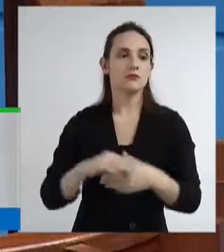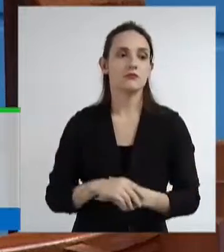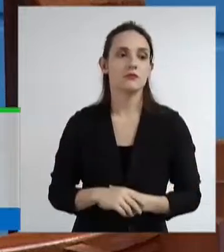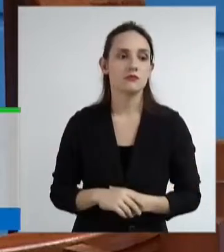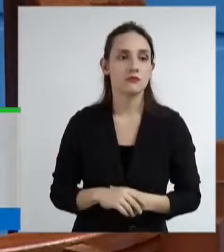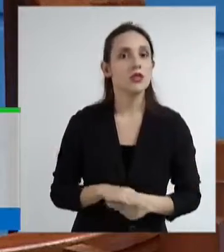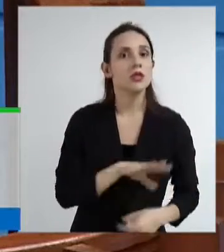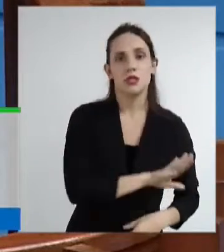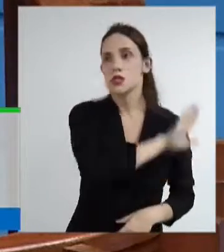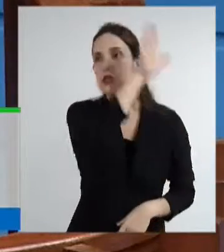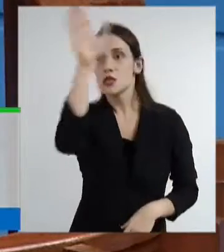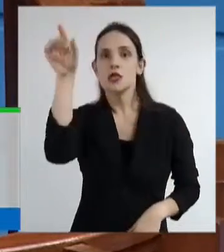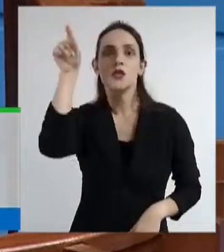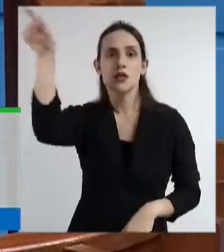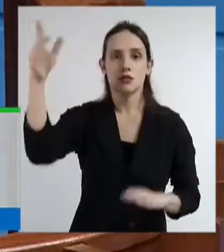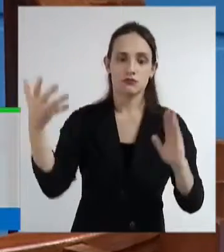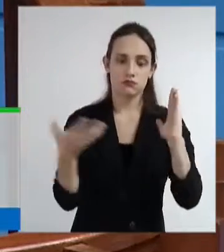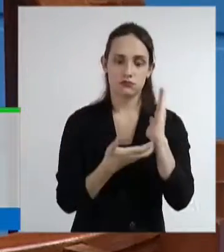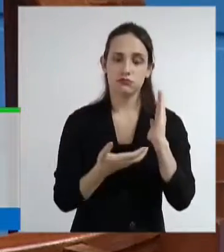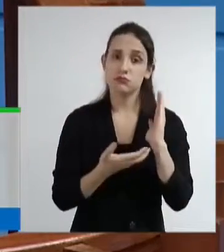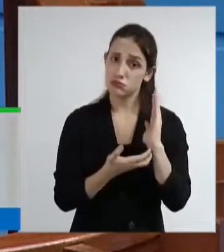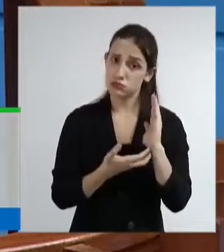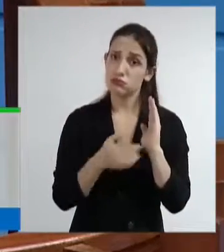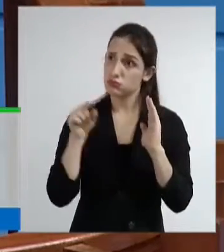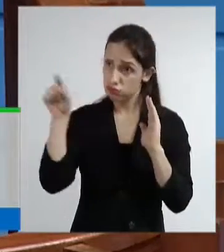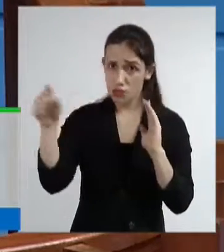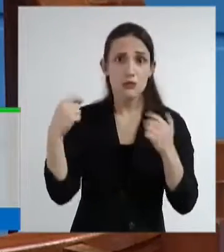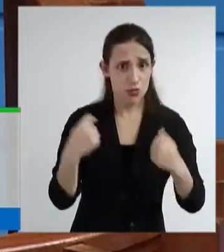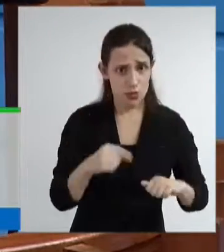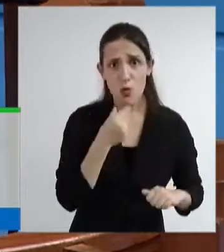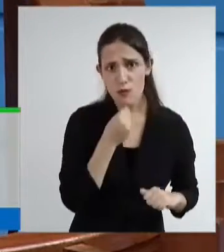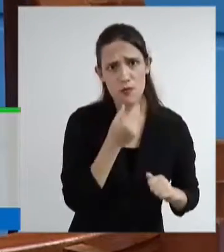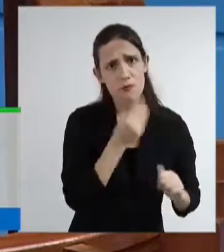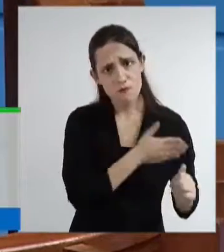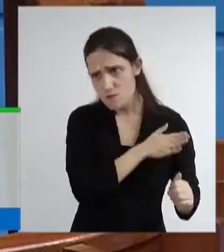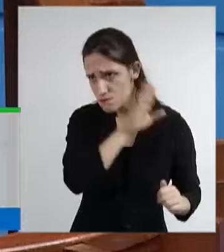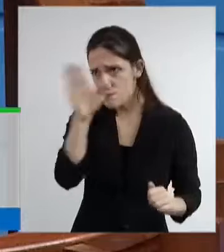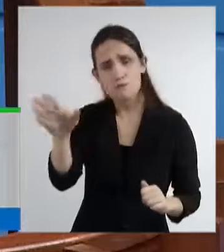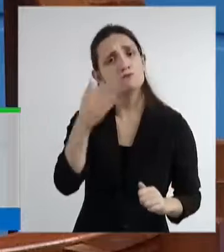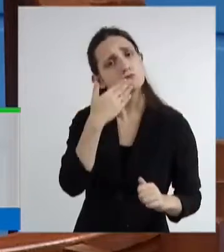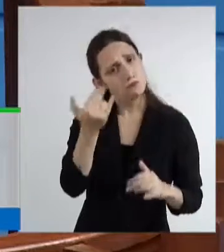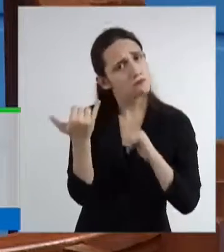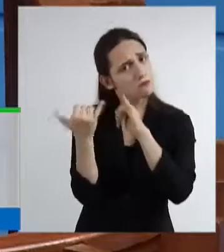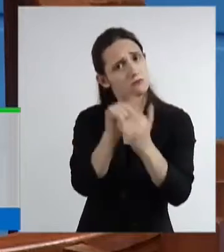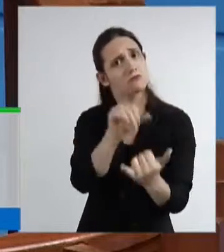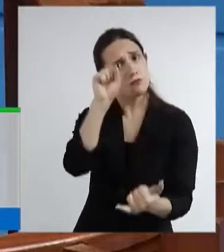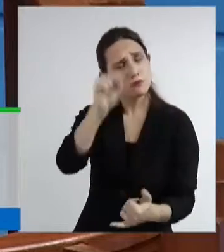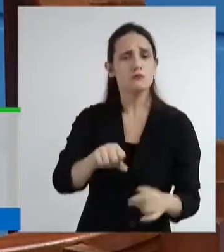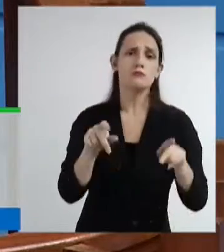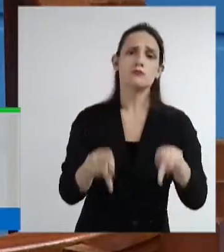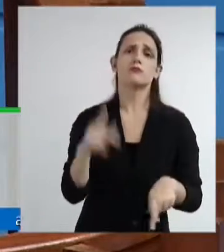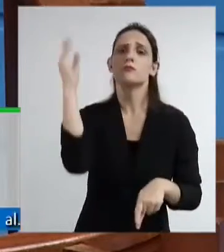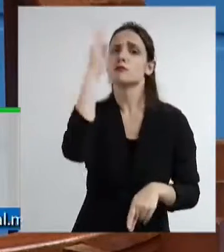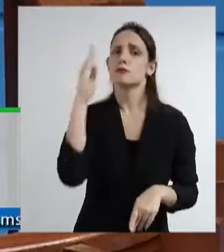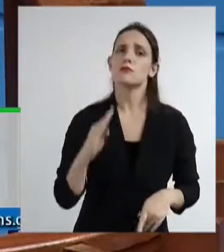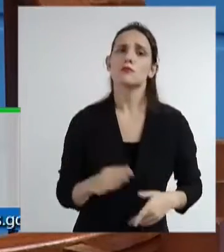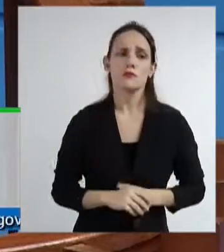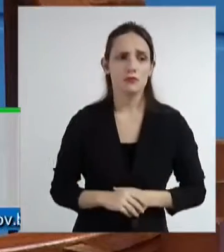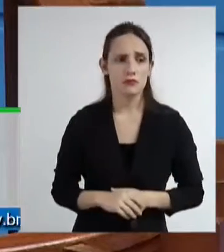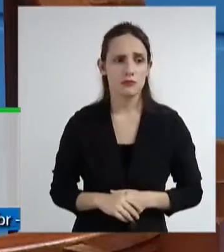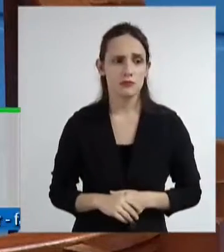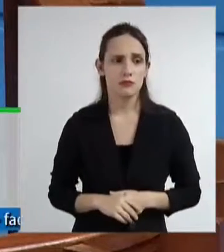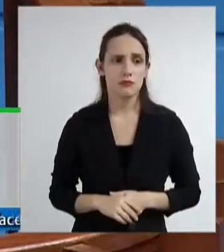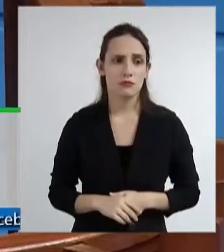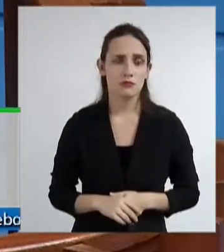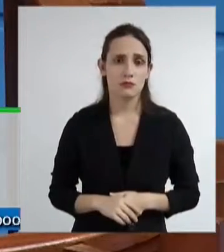na Câmara dos Deputados, para que ele vá se retratar, pedir desculpas ao povo brasileiro, naquela casa